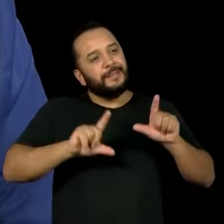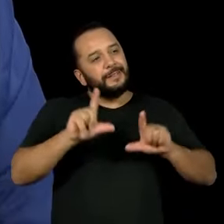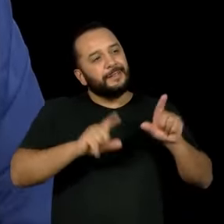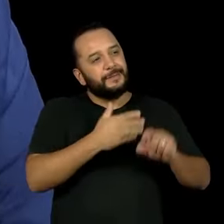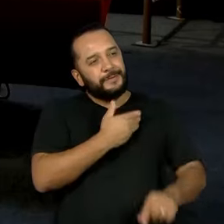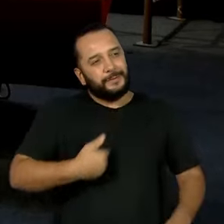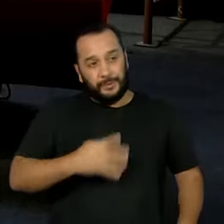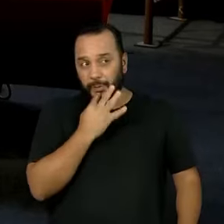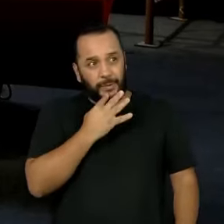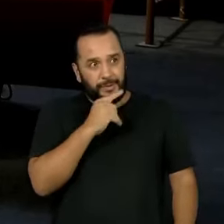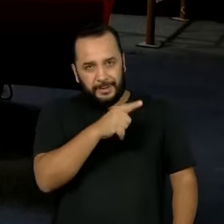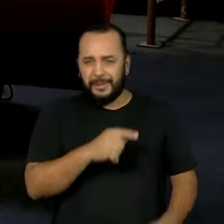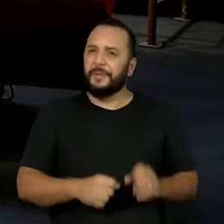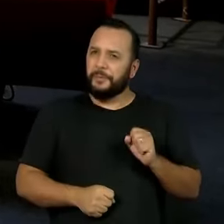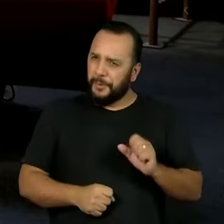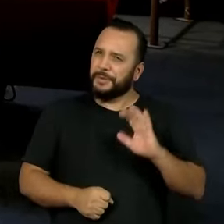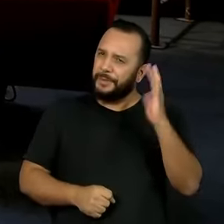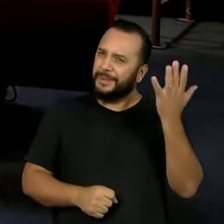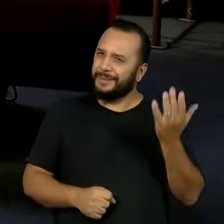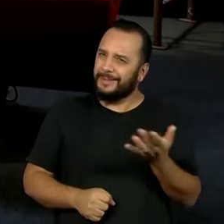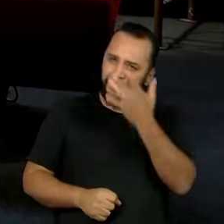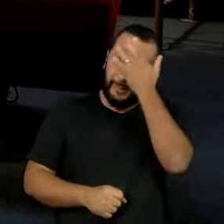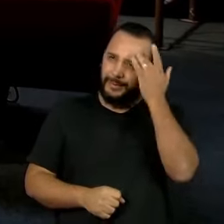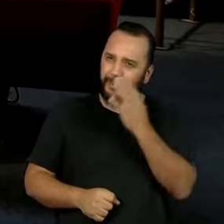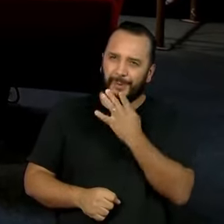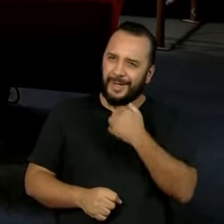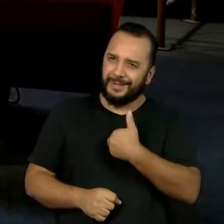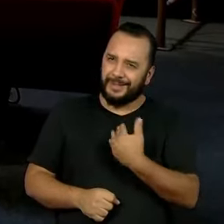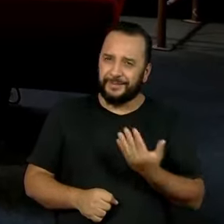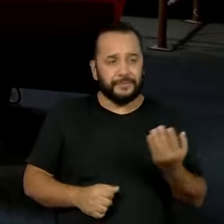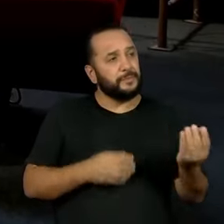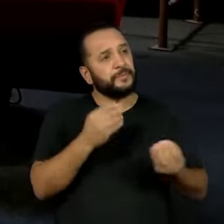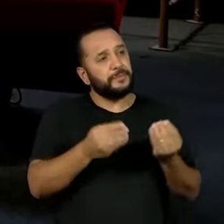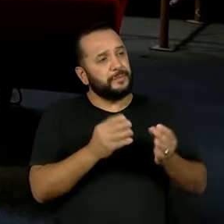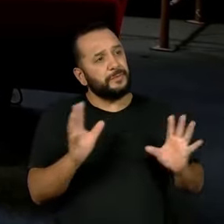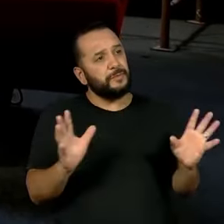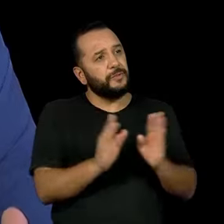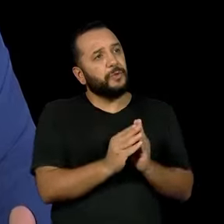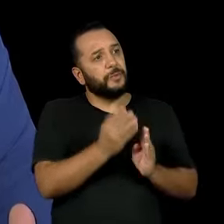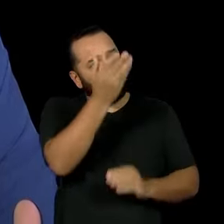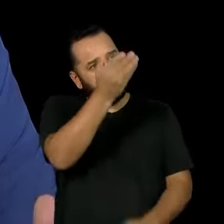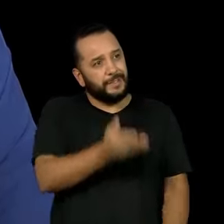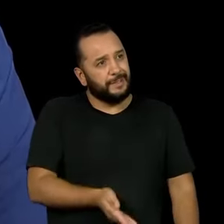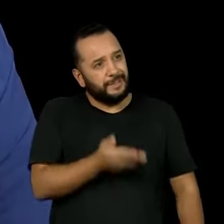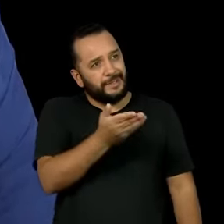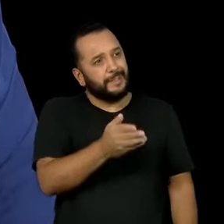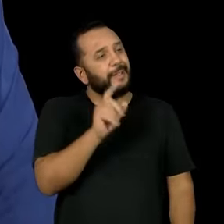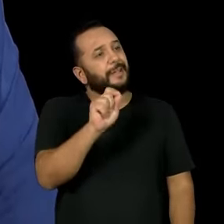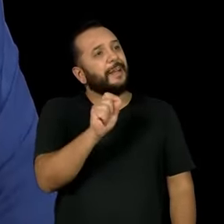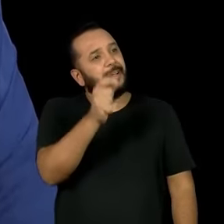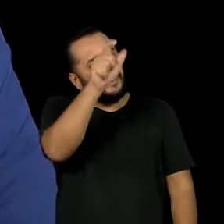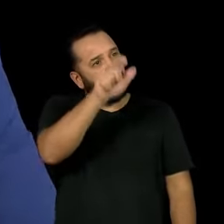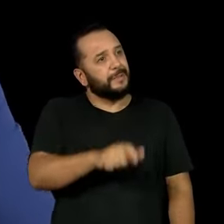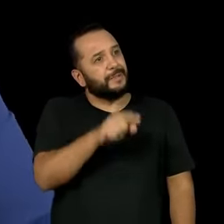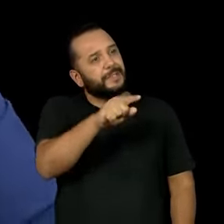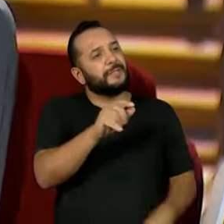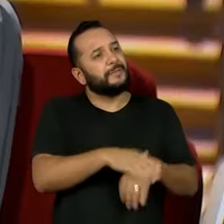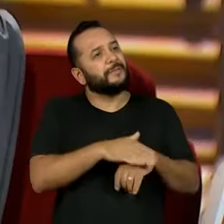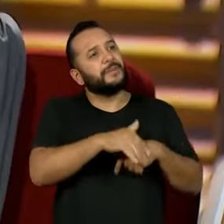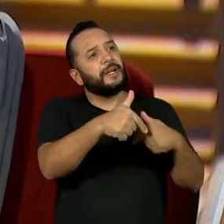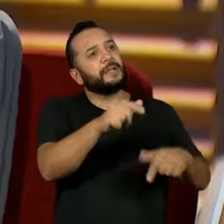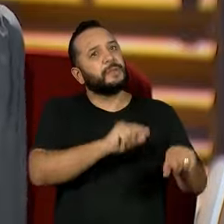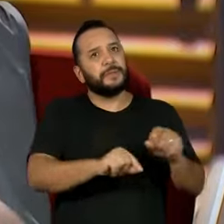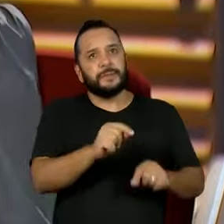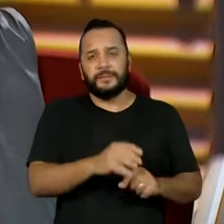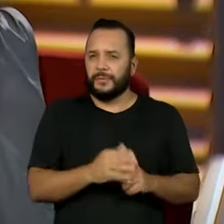conhece não é muito possível é muito possível tá como que você define para eles assim o que quem é você e o que você faz